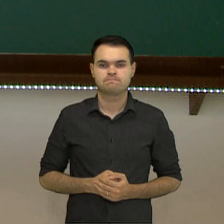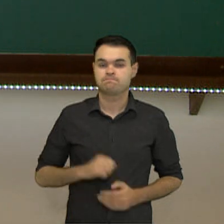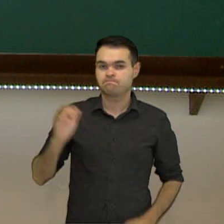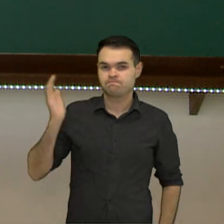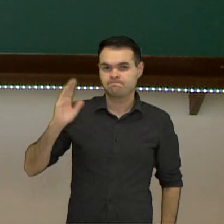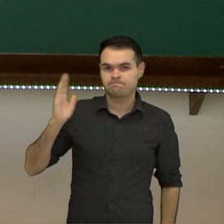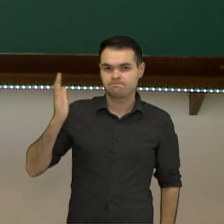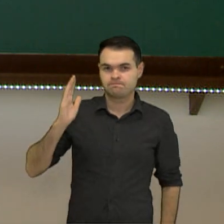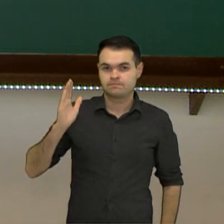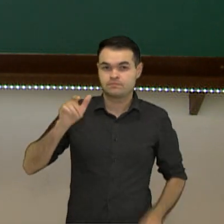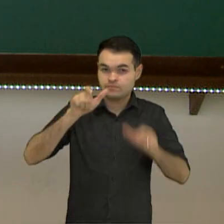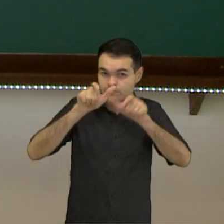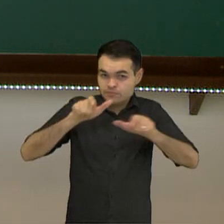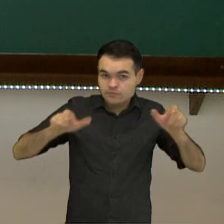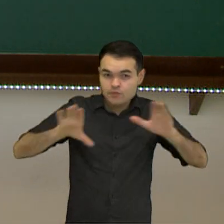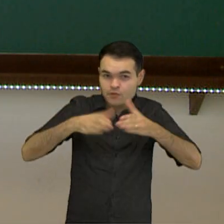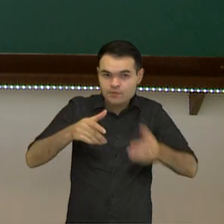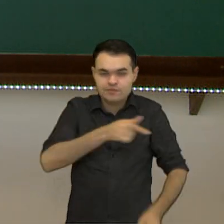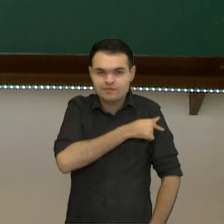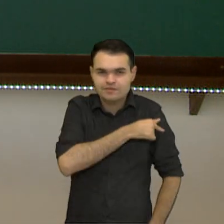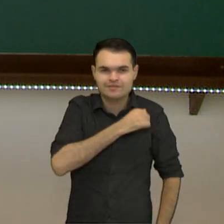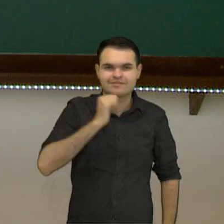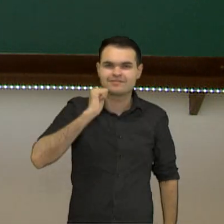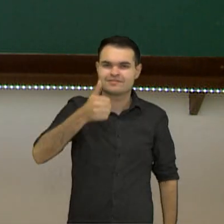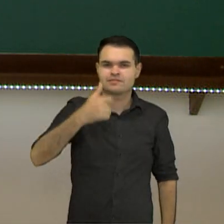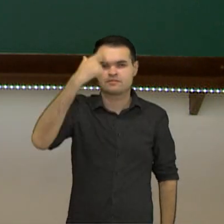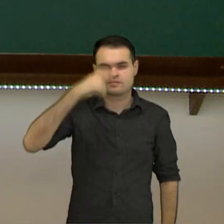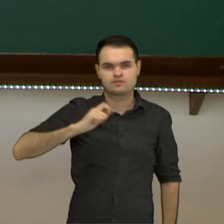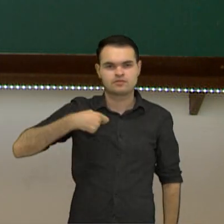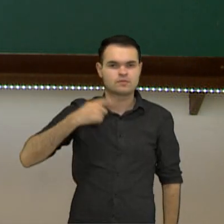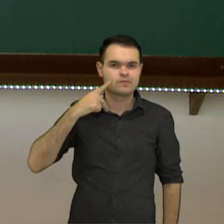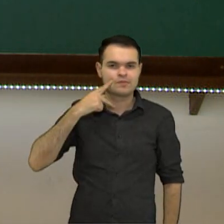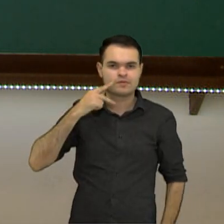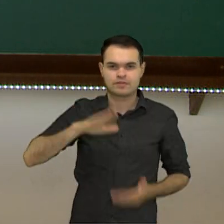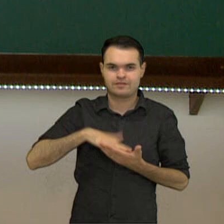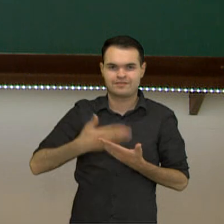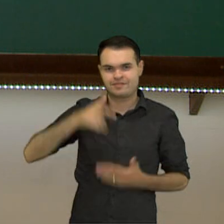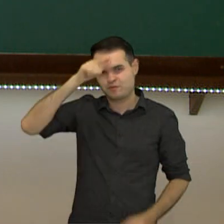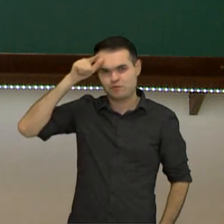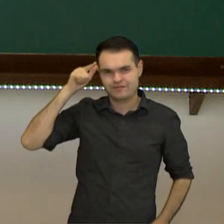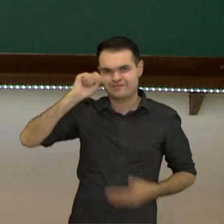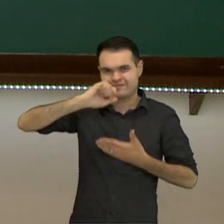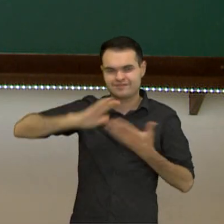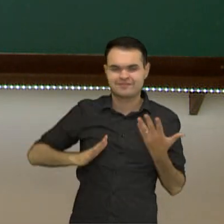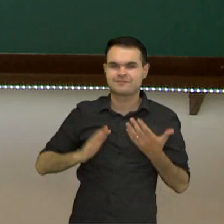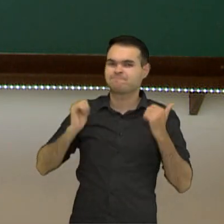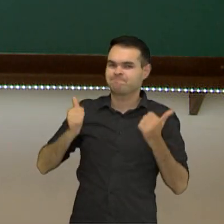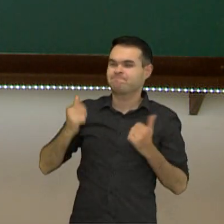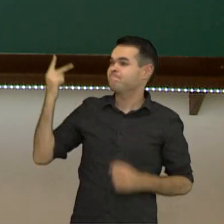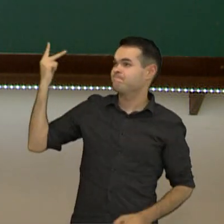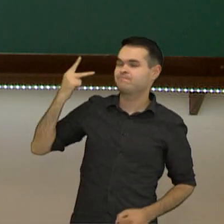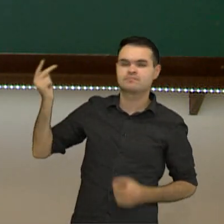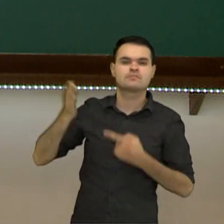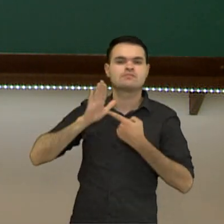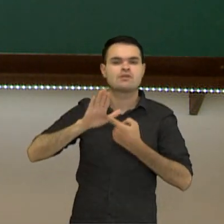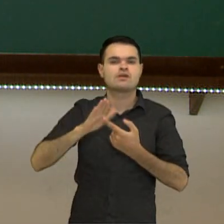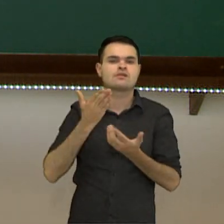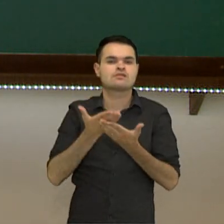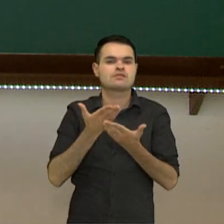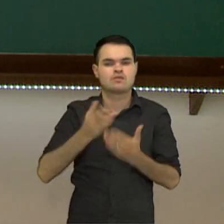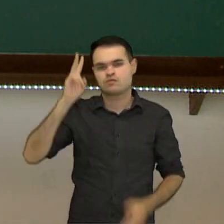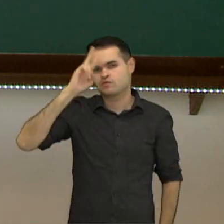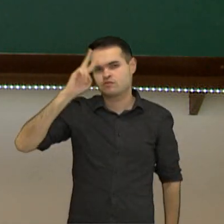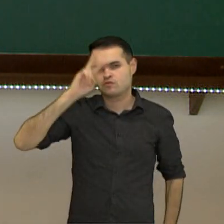Olá, estudantes do 7º ano, tudo bem com vocês? Eu, professor Paulo Brito, Luiz, o nosso intérprete, para uma aula de